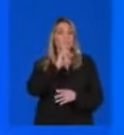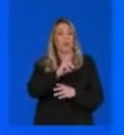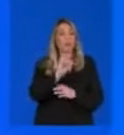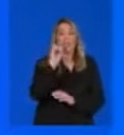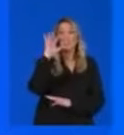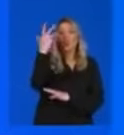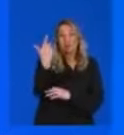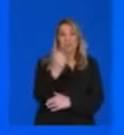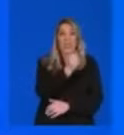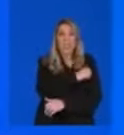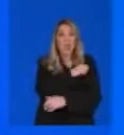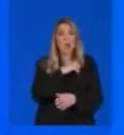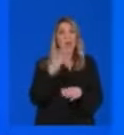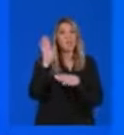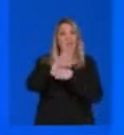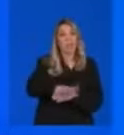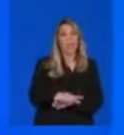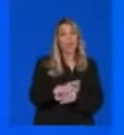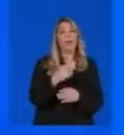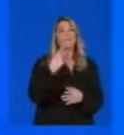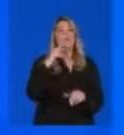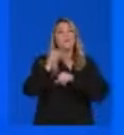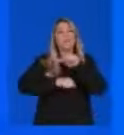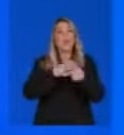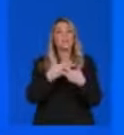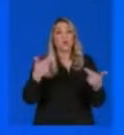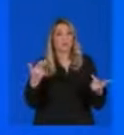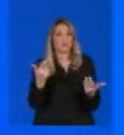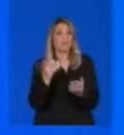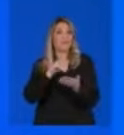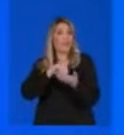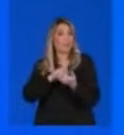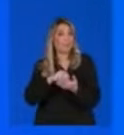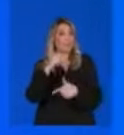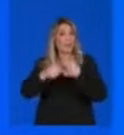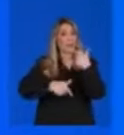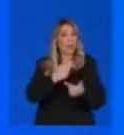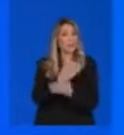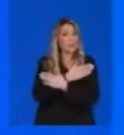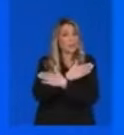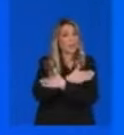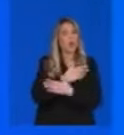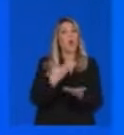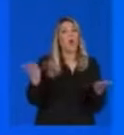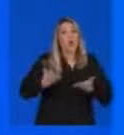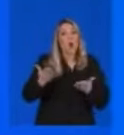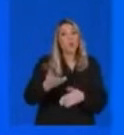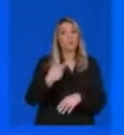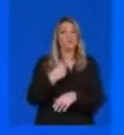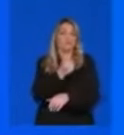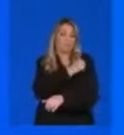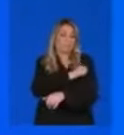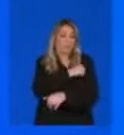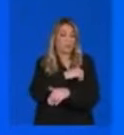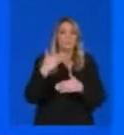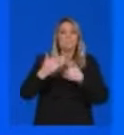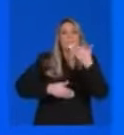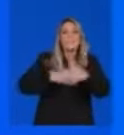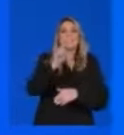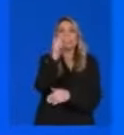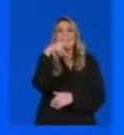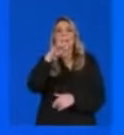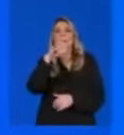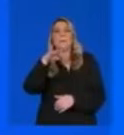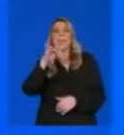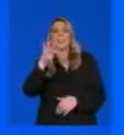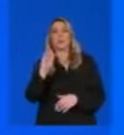começar a reverter essa questão do desemprego nós vamos no Rio de Janeiro implantar um programa de saneamento ambicioso